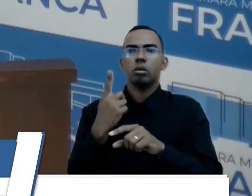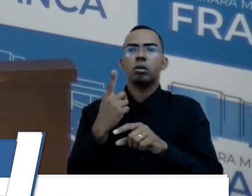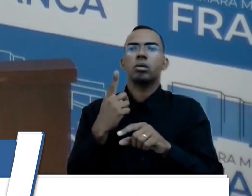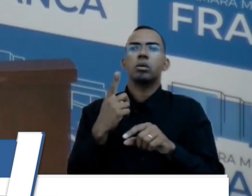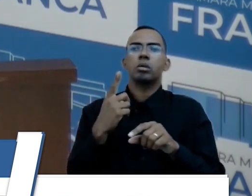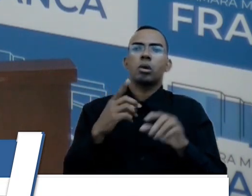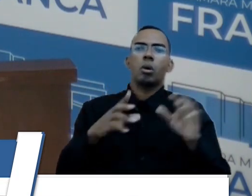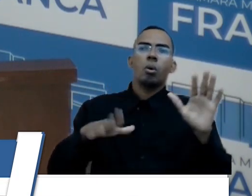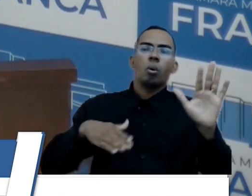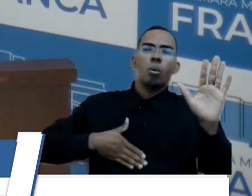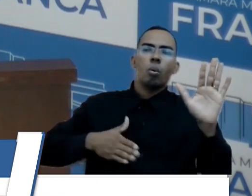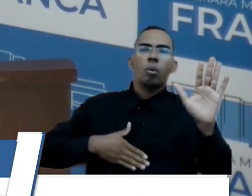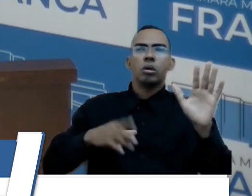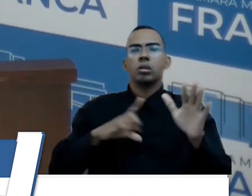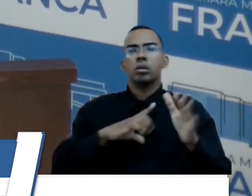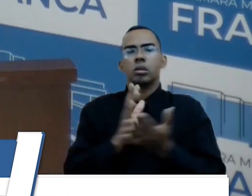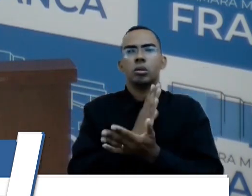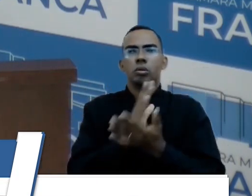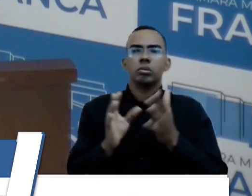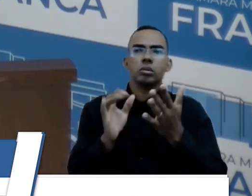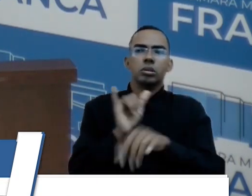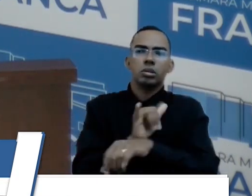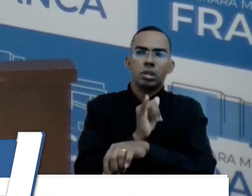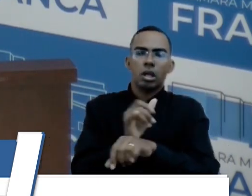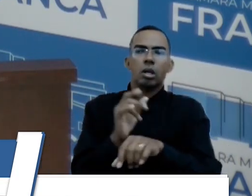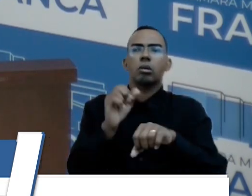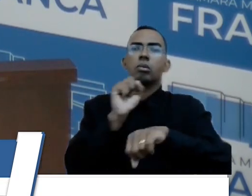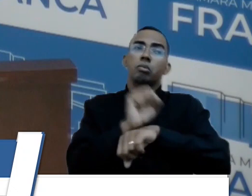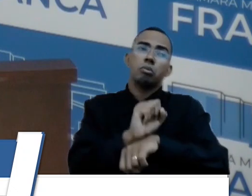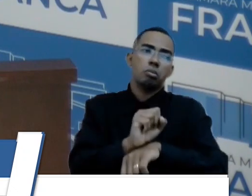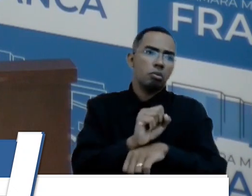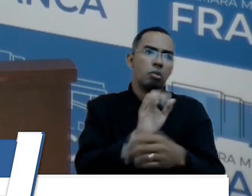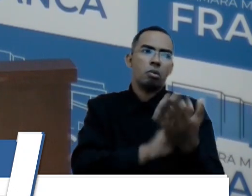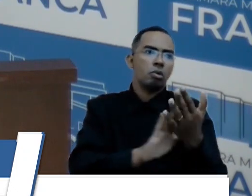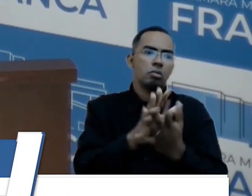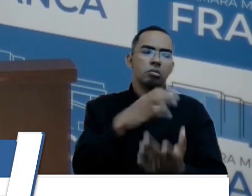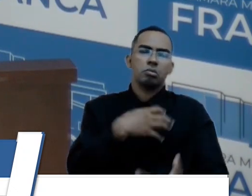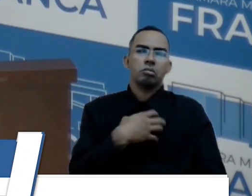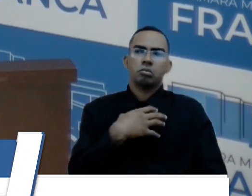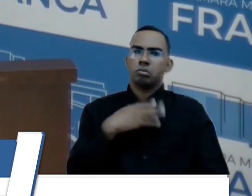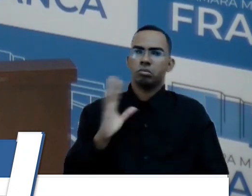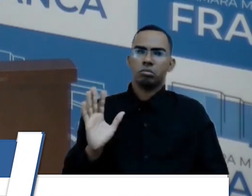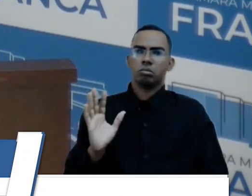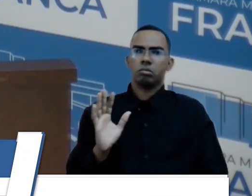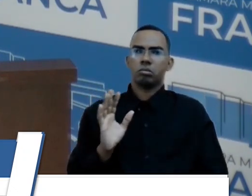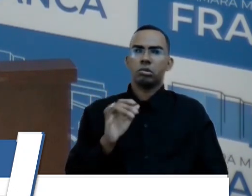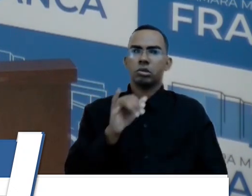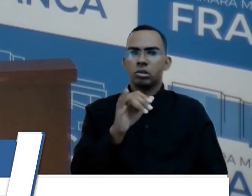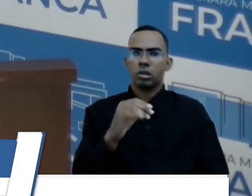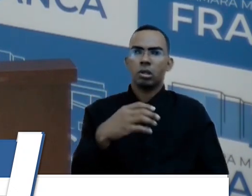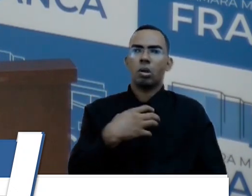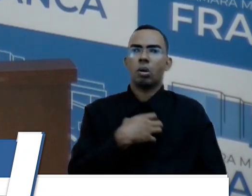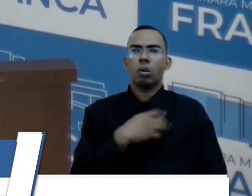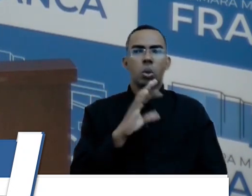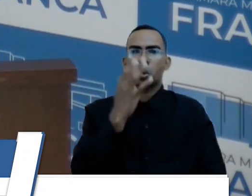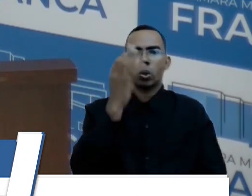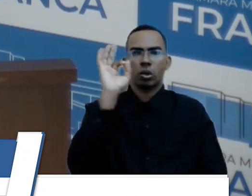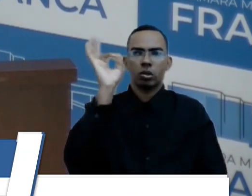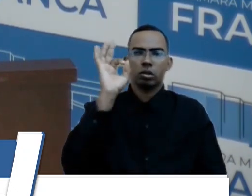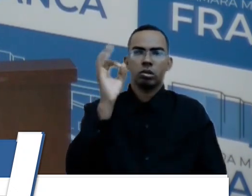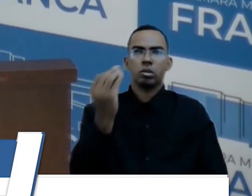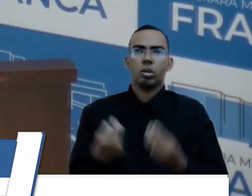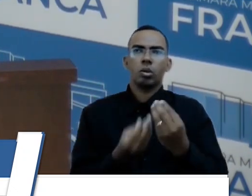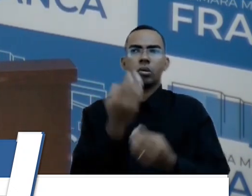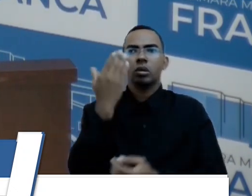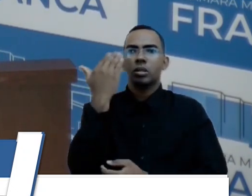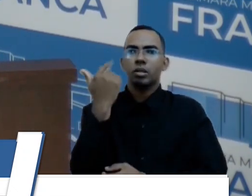para poder, e aí eu fui abordado, em nenhum momento eu me senti, então, se a abordagem não acontecer, não tem como de saber quem é